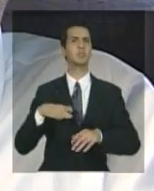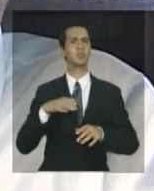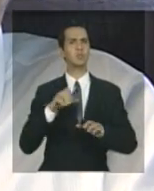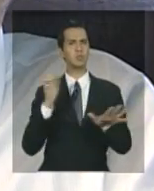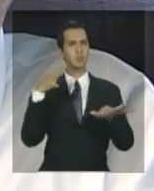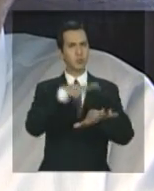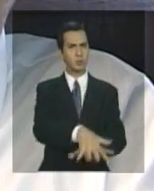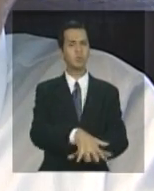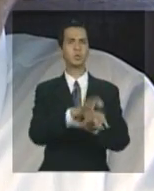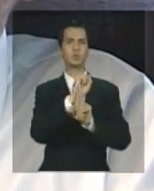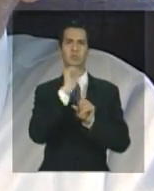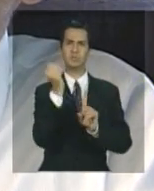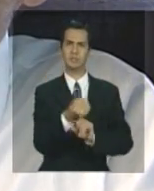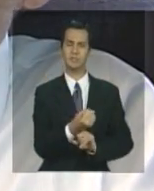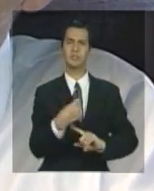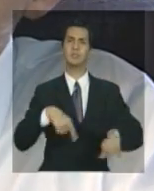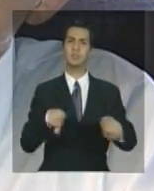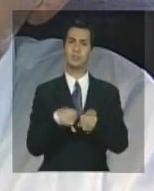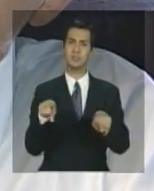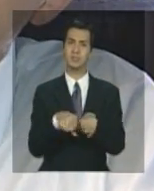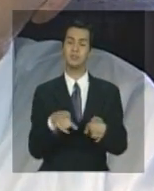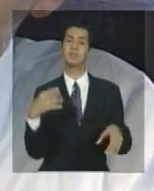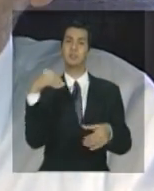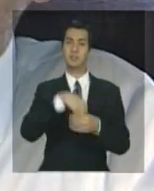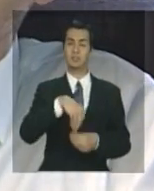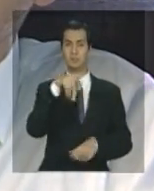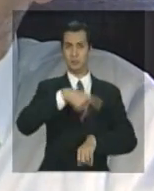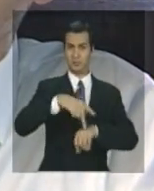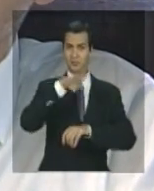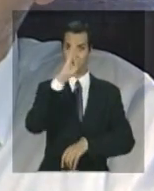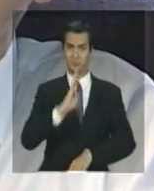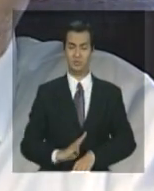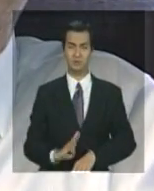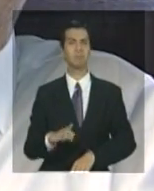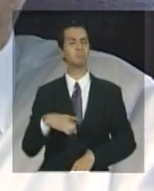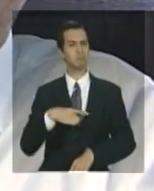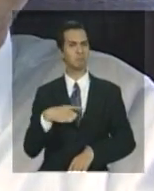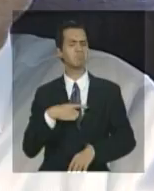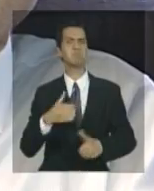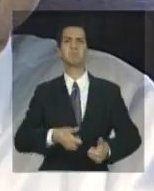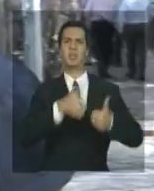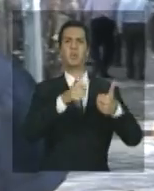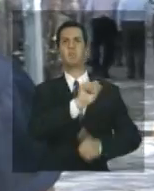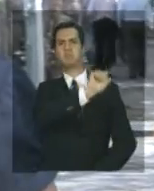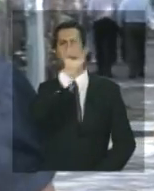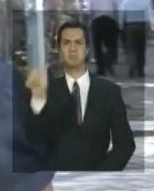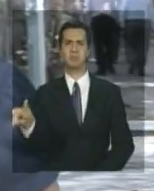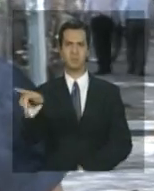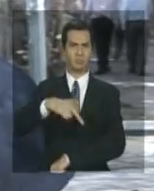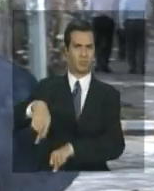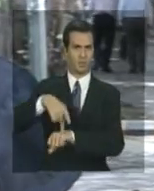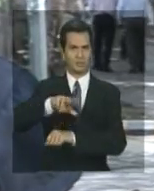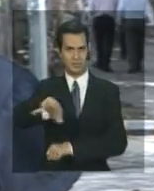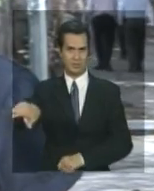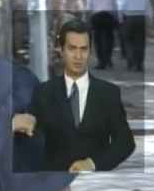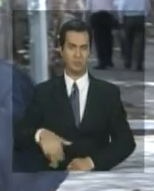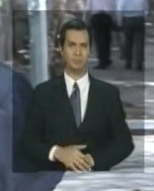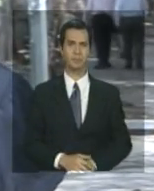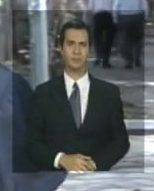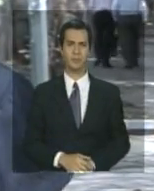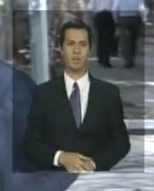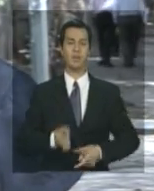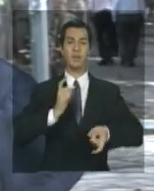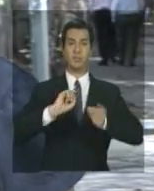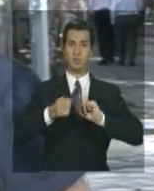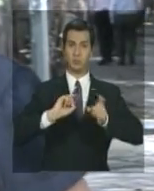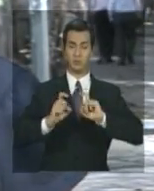social, de uma demanda interna muito maior do que você vê nessas outras economias. A quarta cúpula dos BRICS, que será